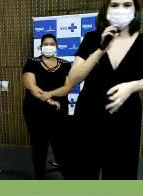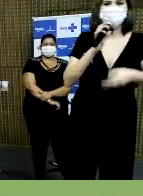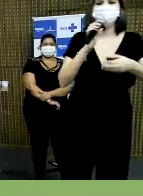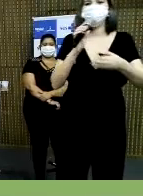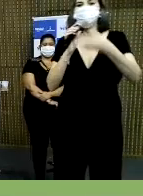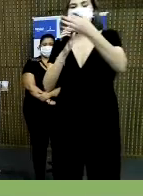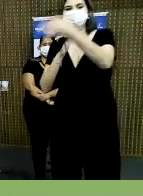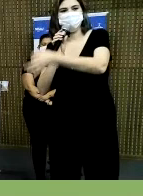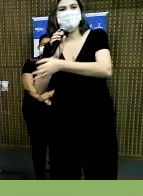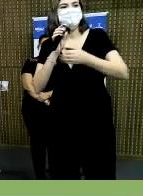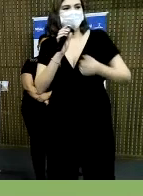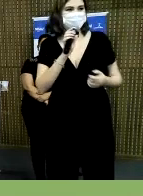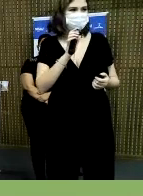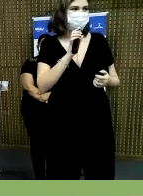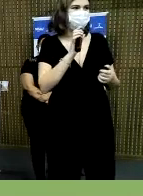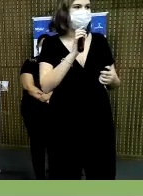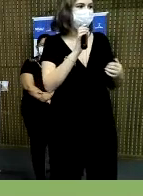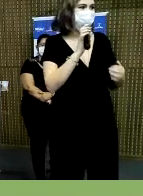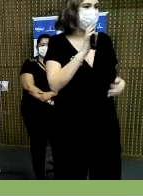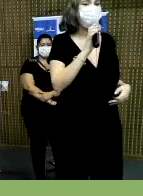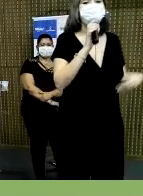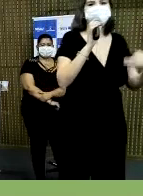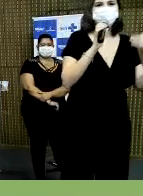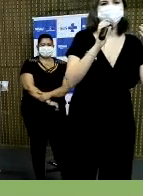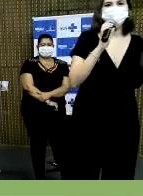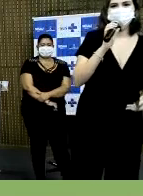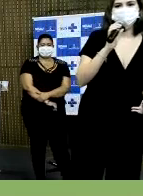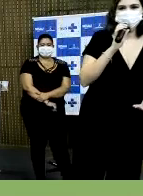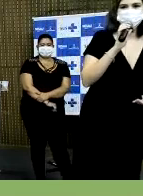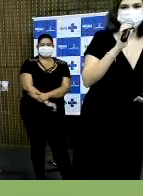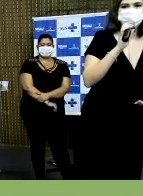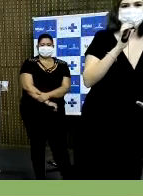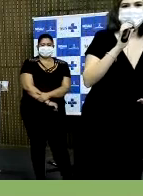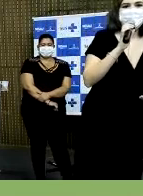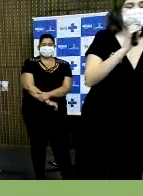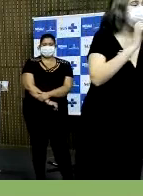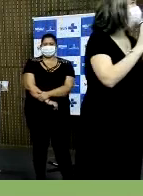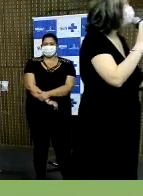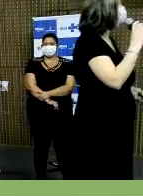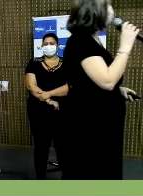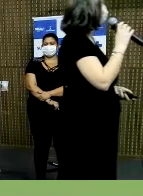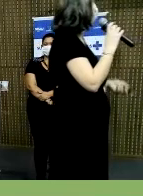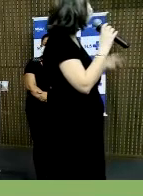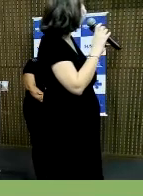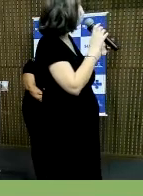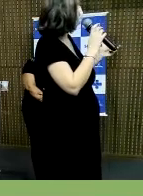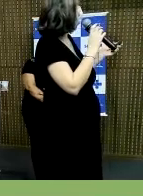esse horário, a gente não deixa a classificação descoberta, e a gente continua atingindo essa